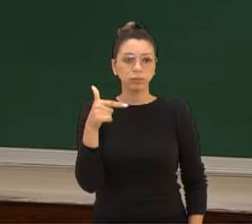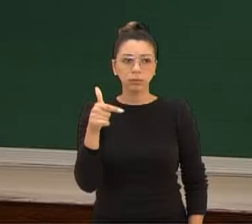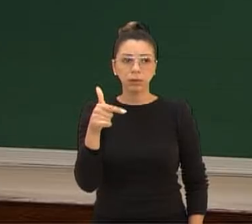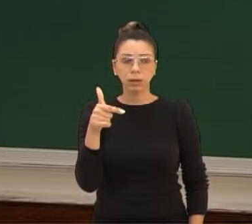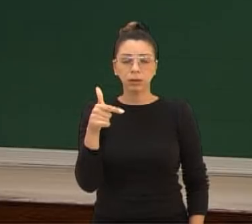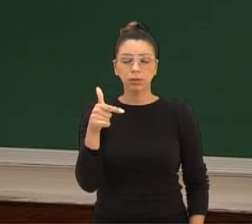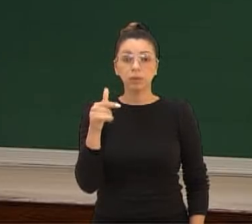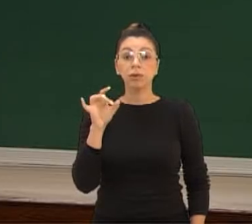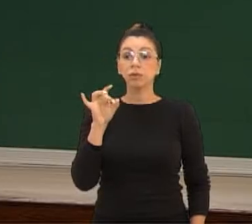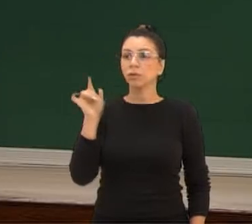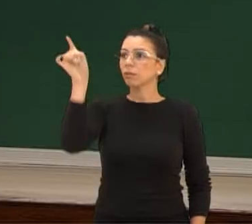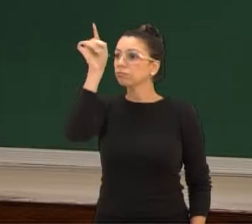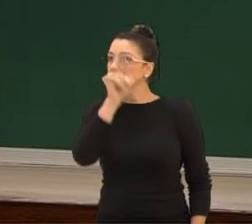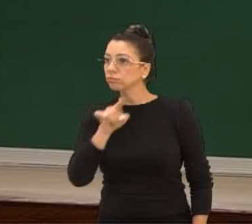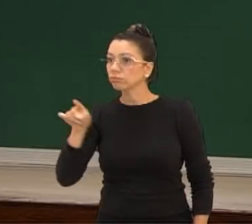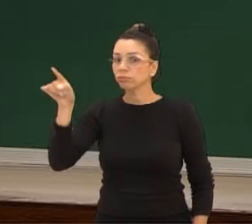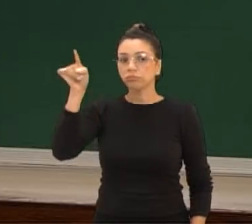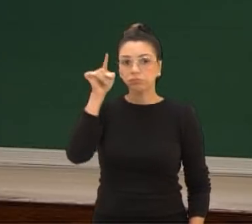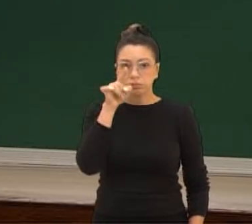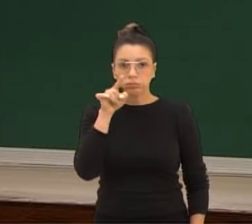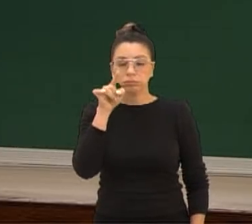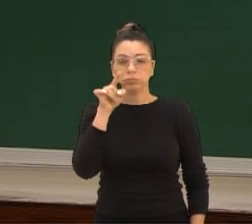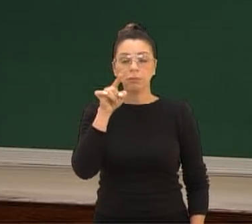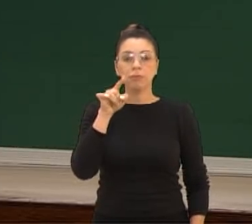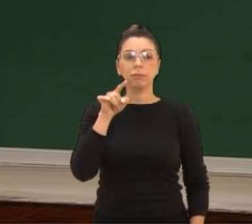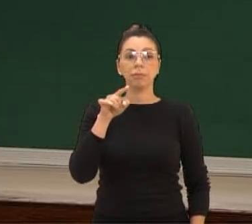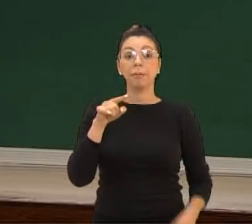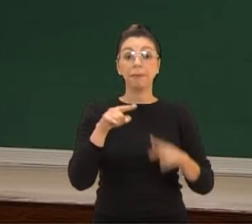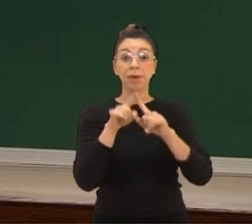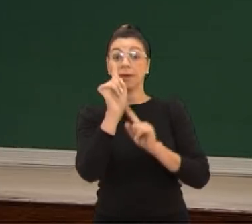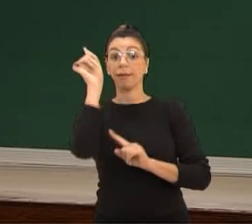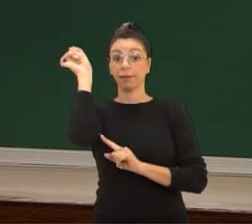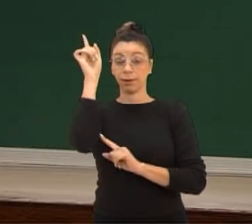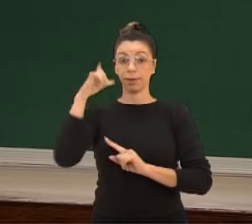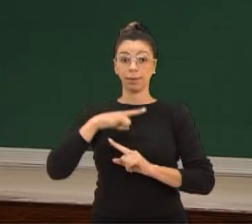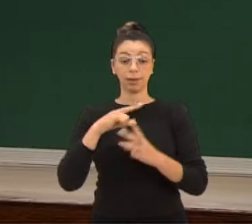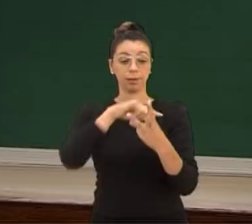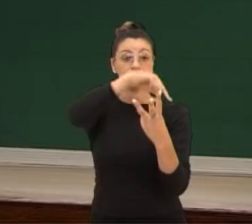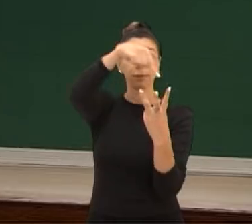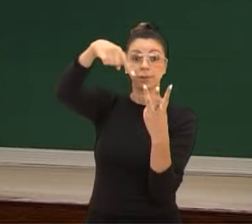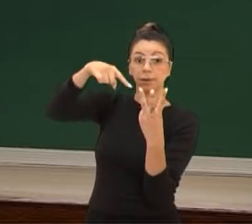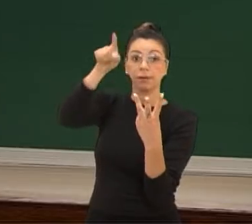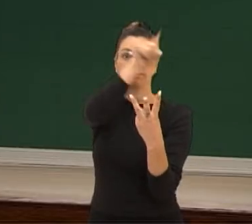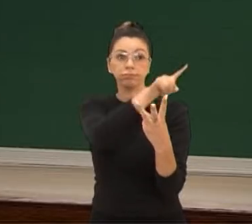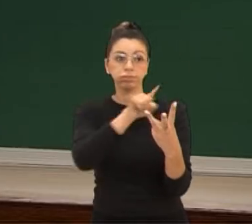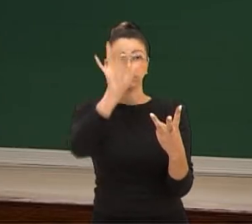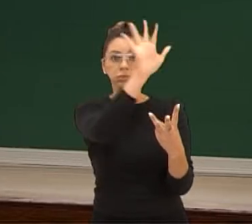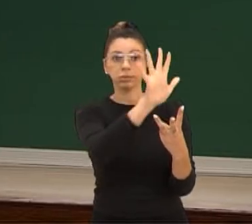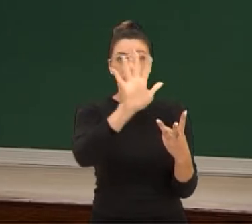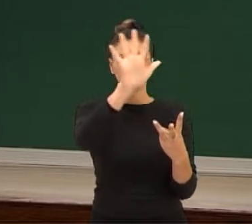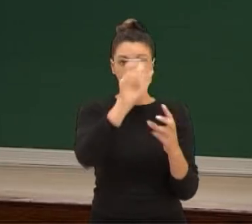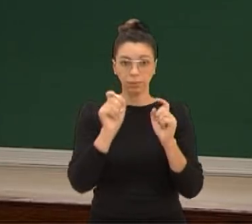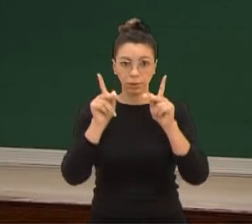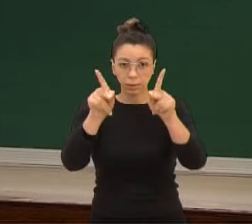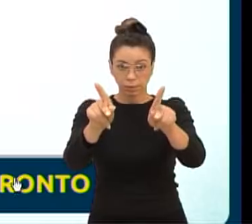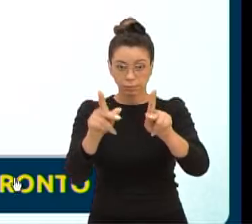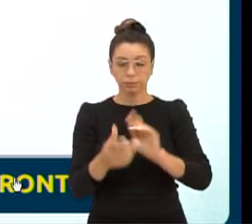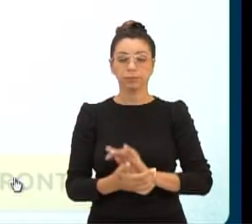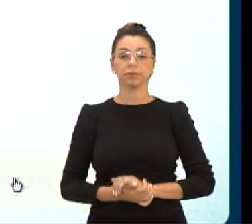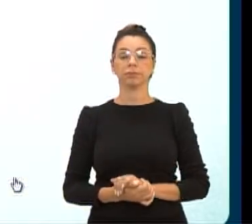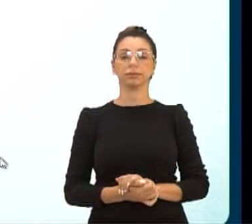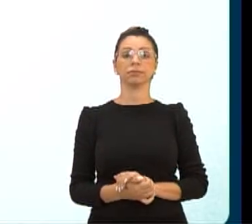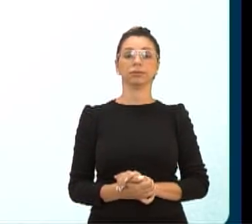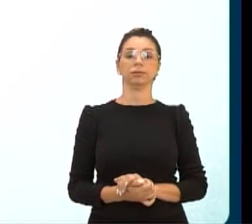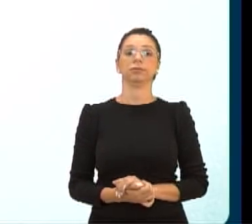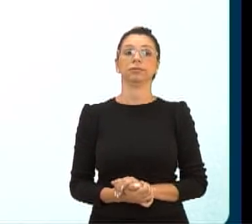apenas um contorno aqui para fazer esse exercício, mas aqui nós temos 3 círculos apenas, ok?